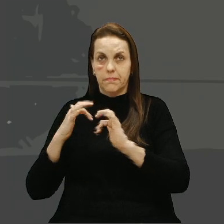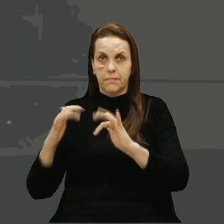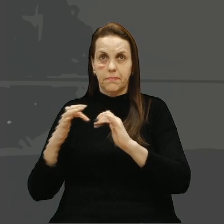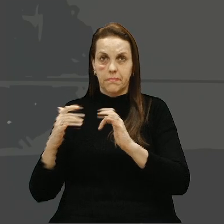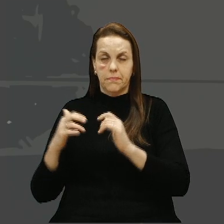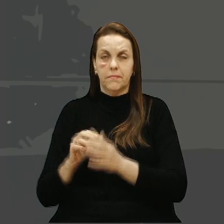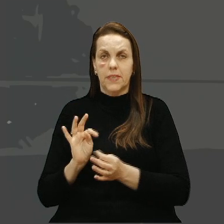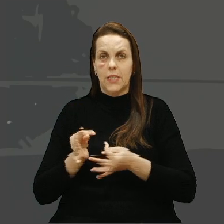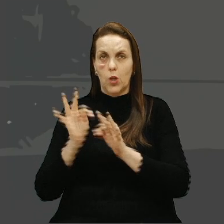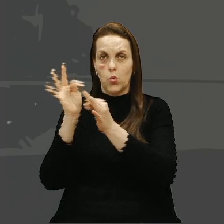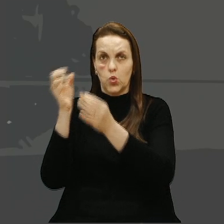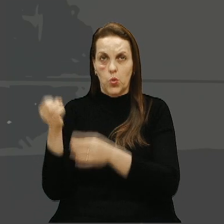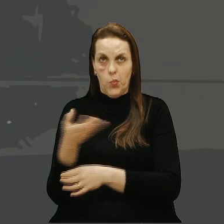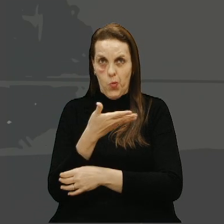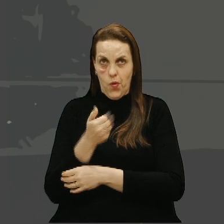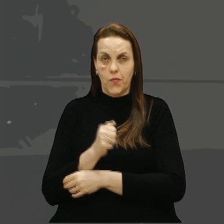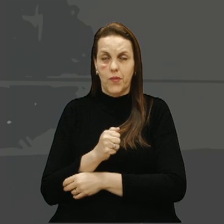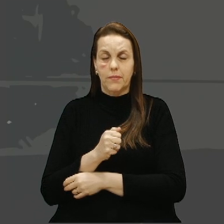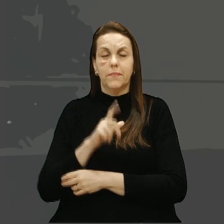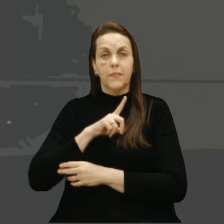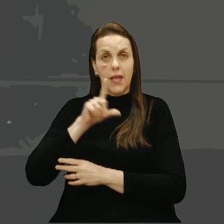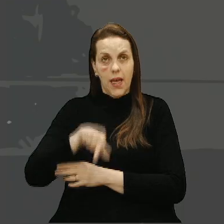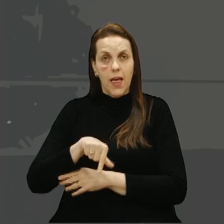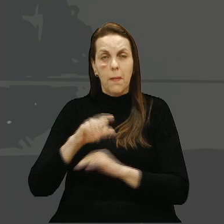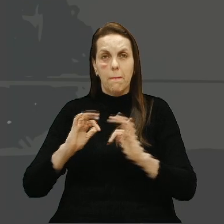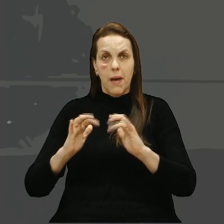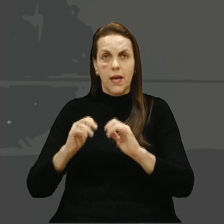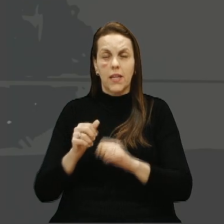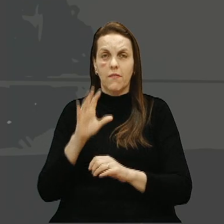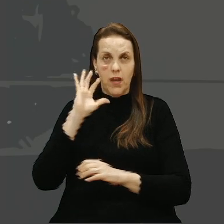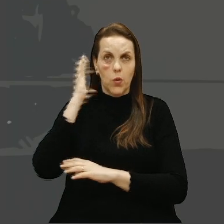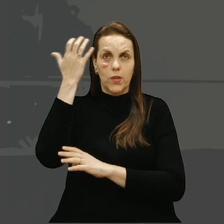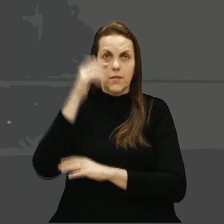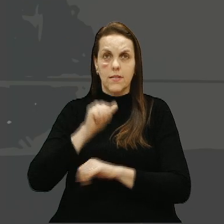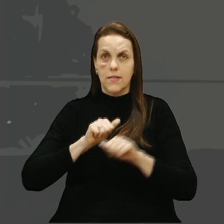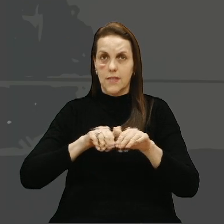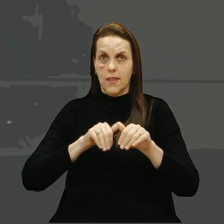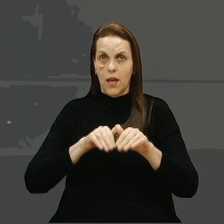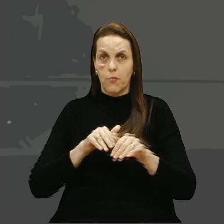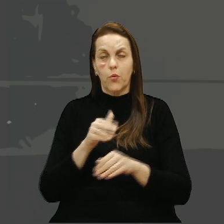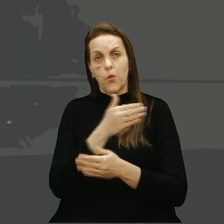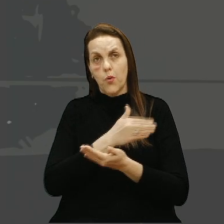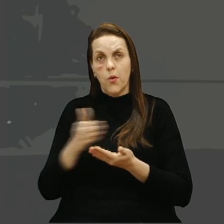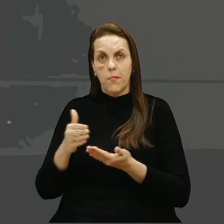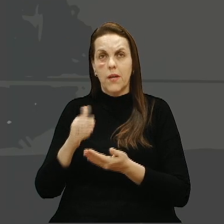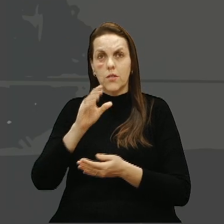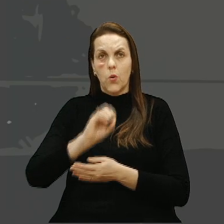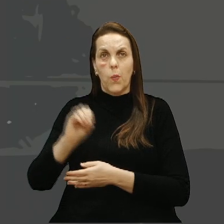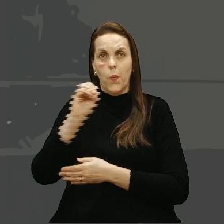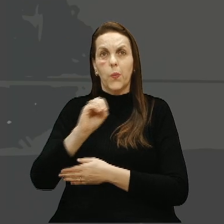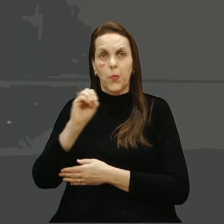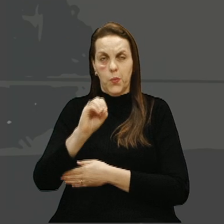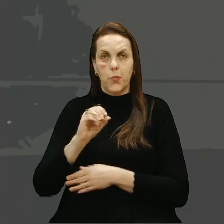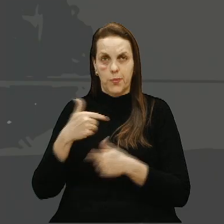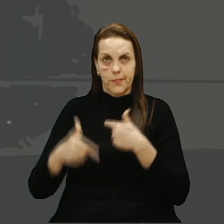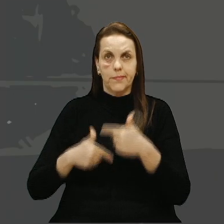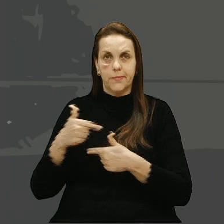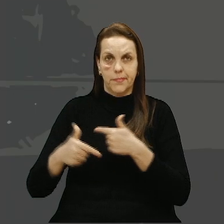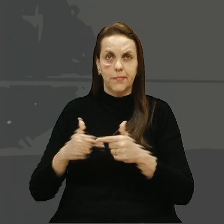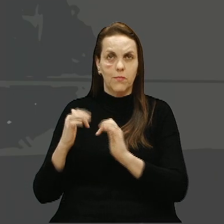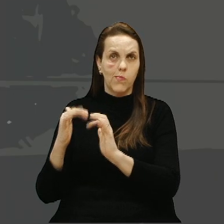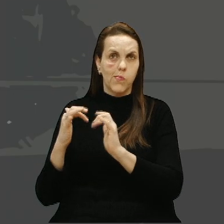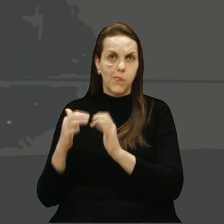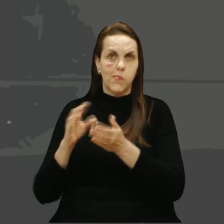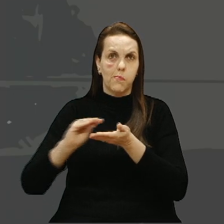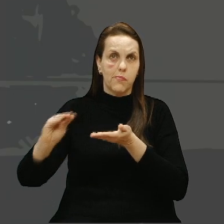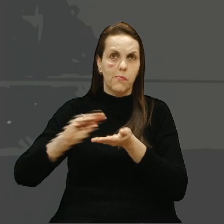tecnologias. A instalação do maquinário está prevista para acontecer em setembro e o início das operações está previsto para outubro. O resultado, conforme a